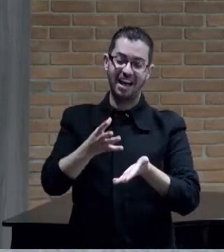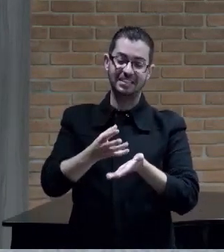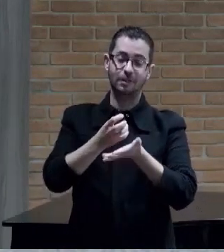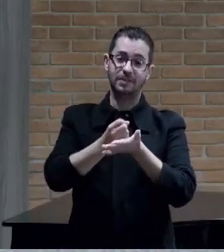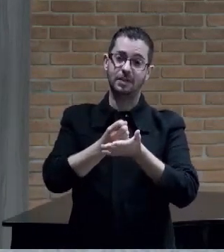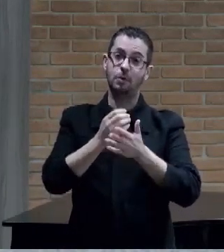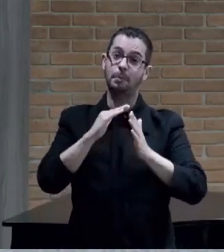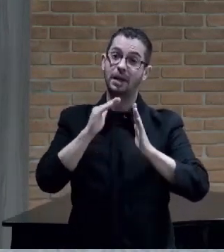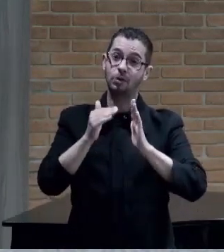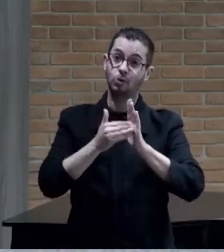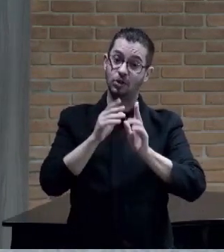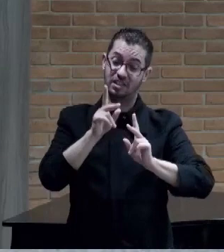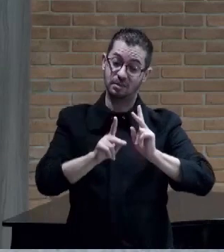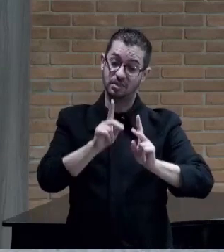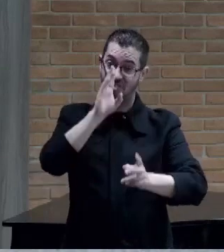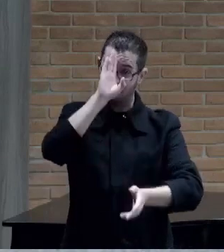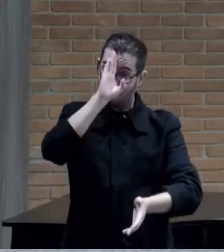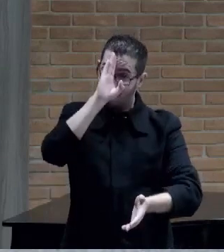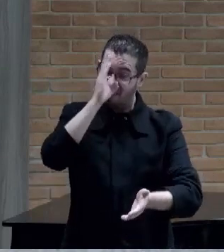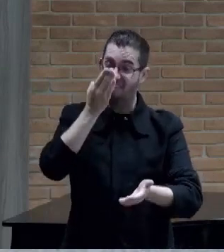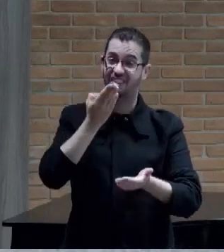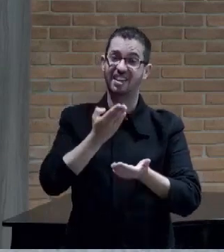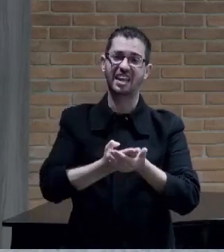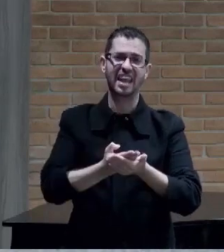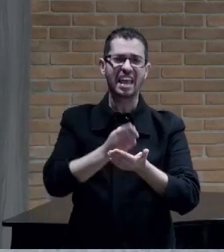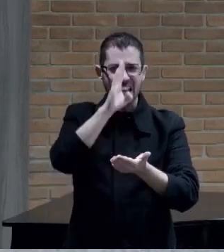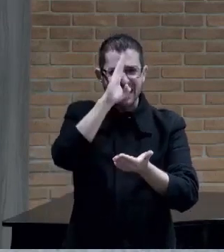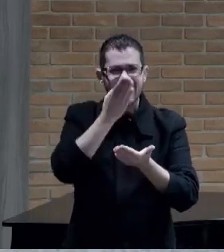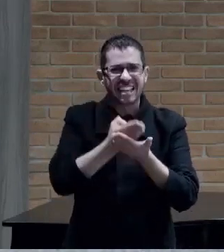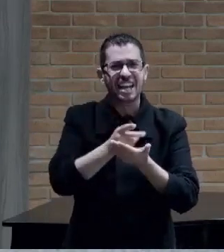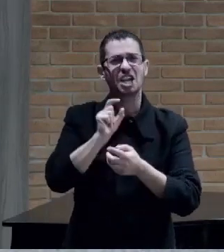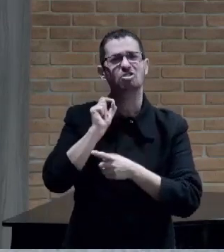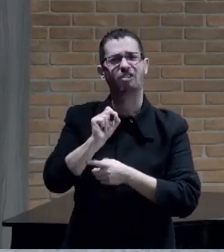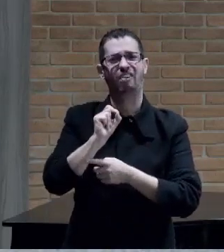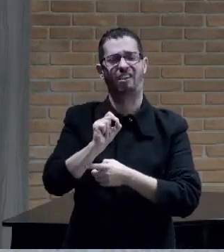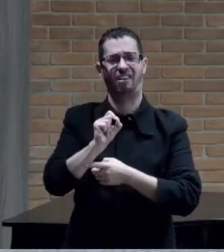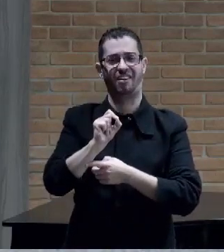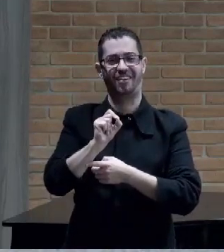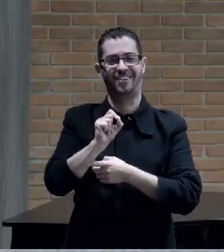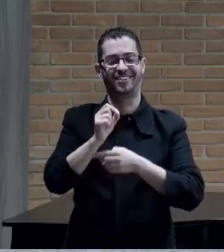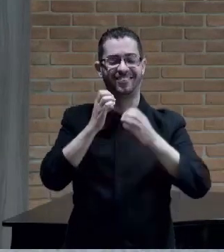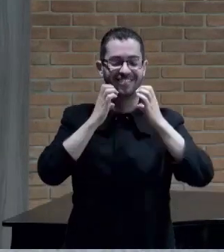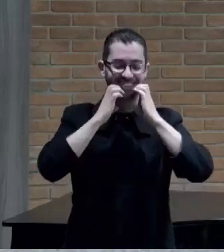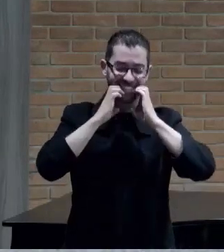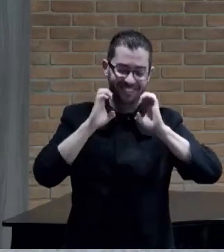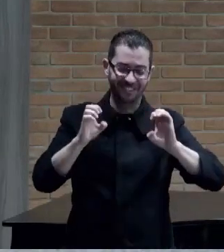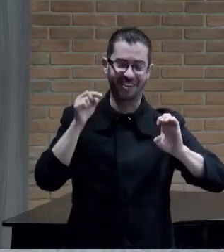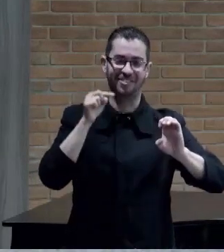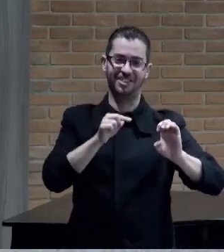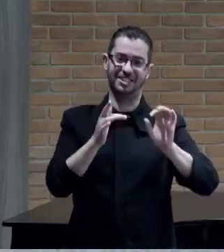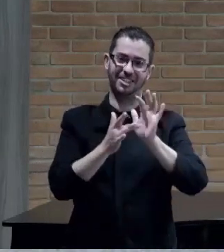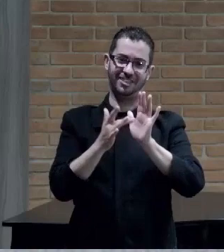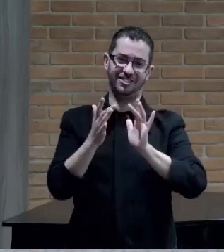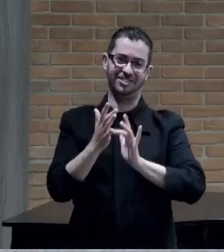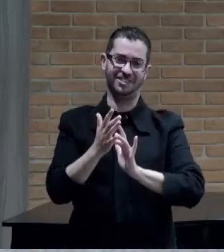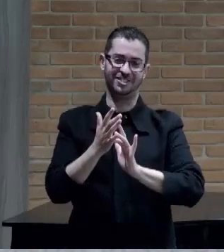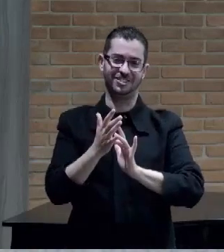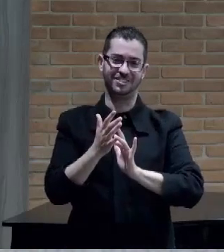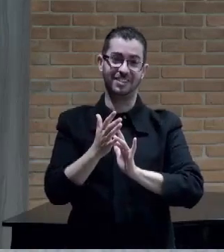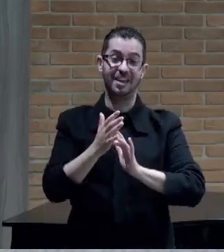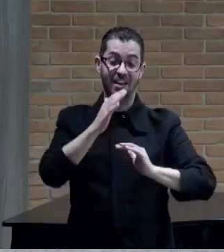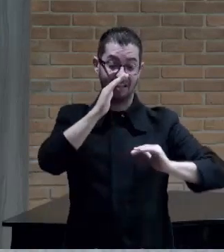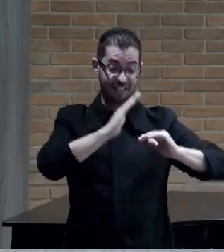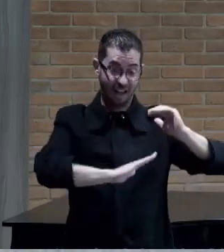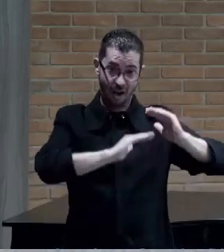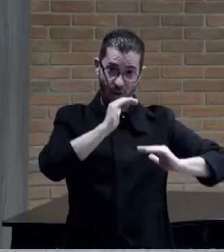todo aquele que crê. Mas crê em quê, Fernando? No evangelho de Jesus Cristo. Na obra